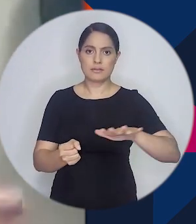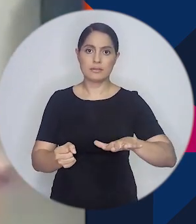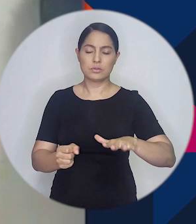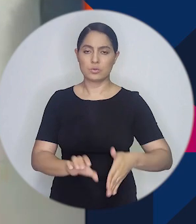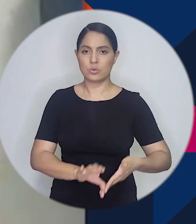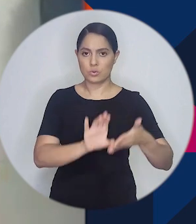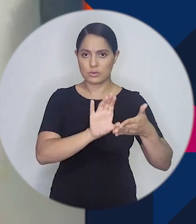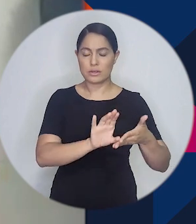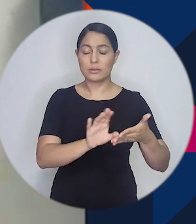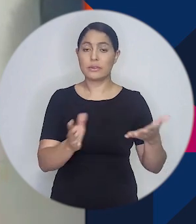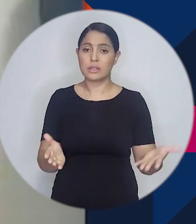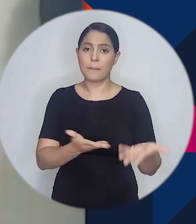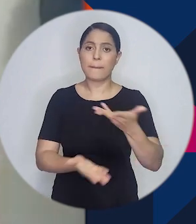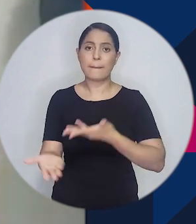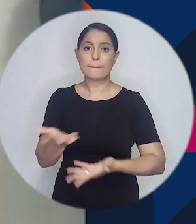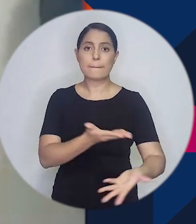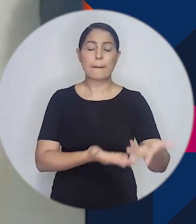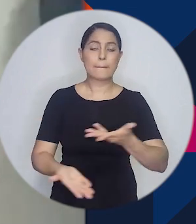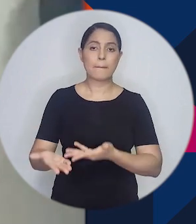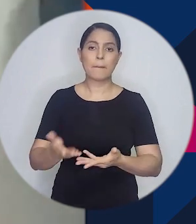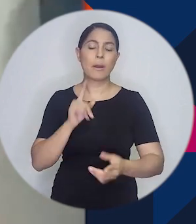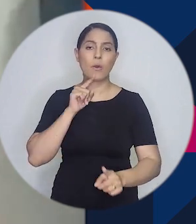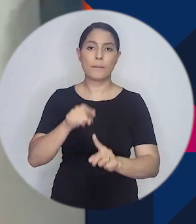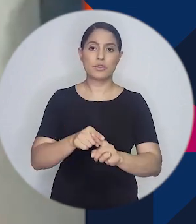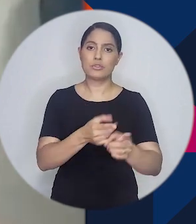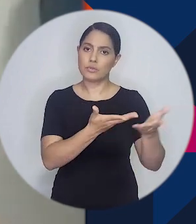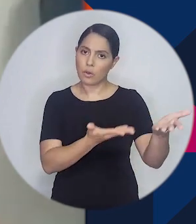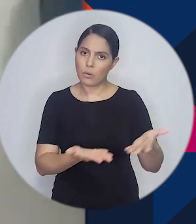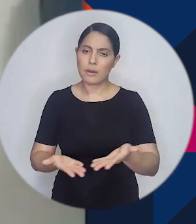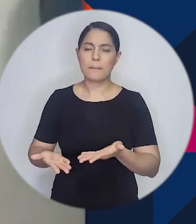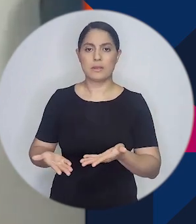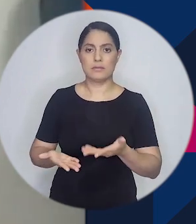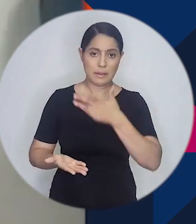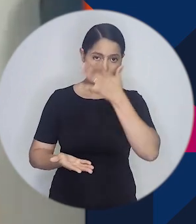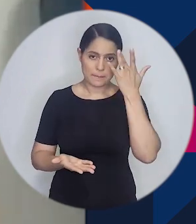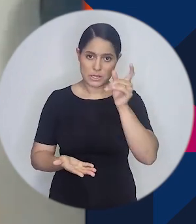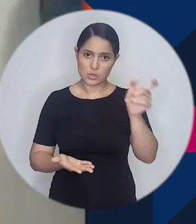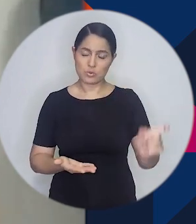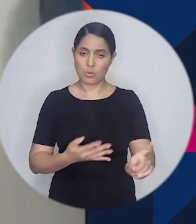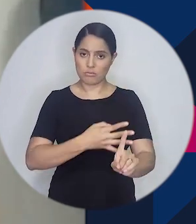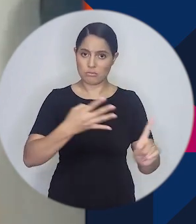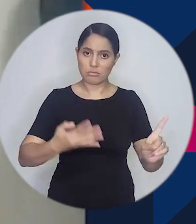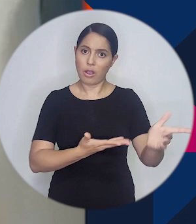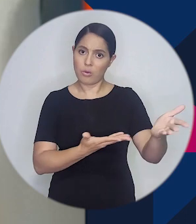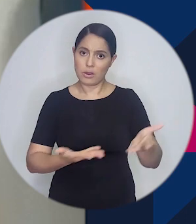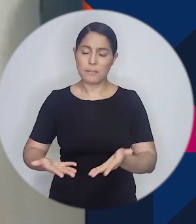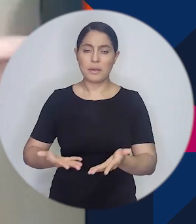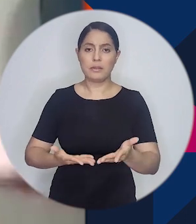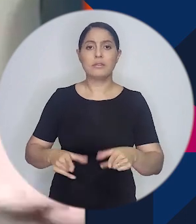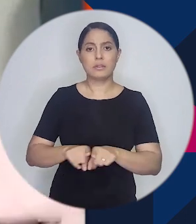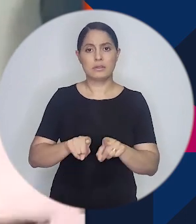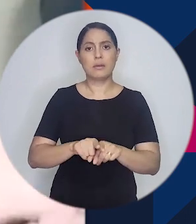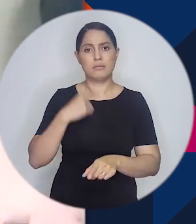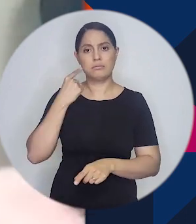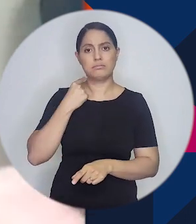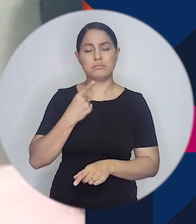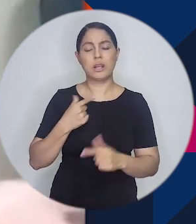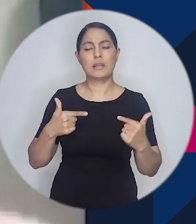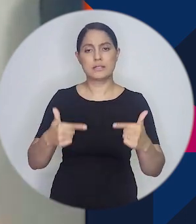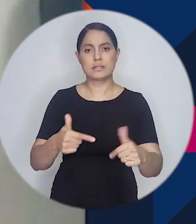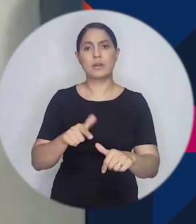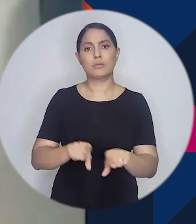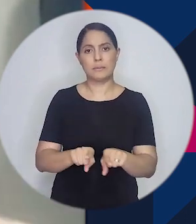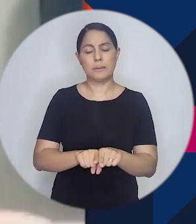funcionam, principalmente essas comissões que têm um viés mais social, elas também funcionam de acolhimento às pessoas LGBTI+,